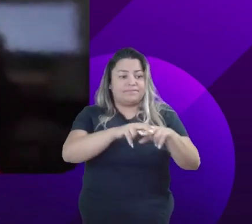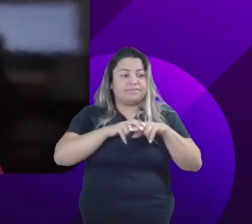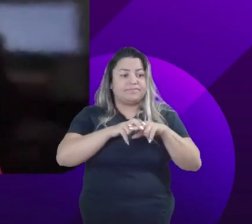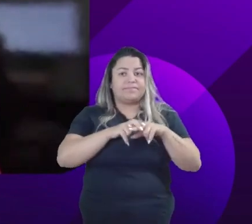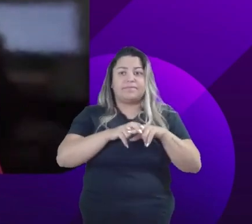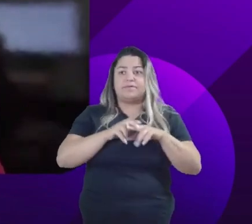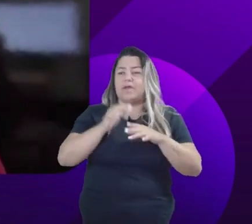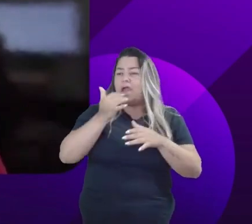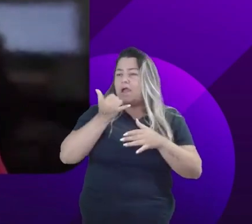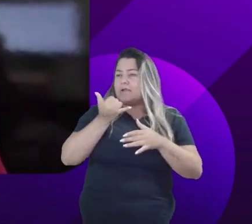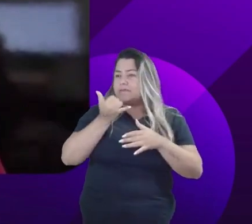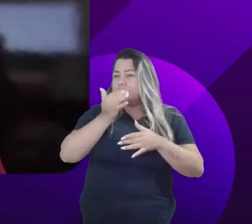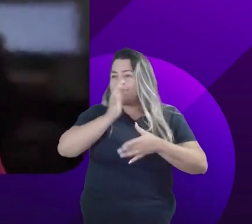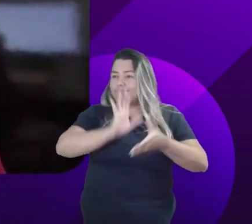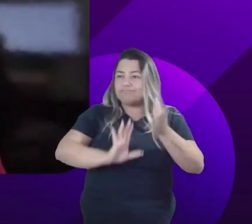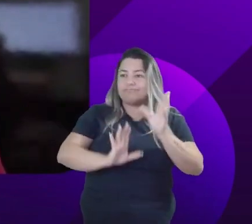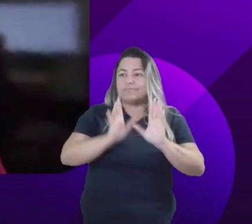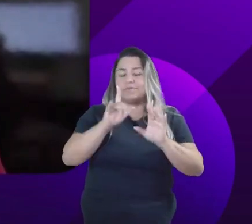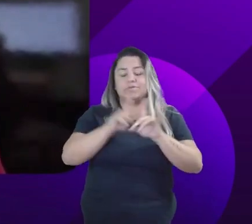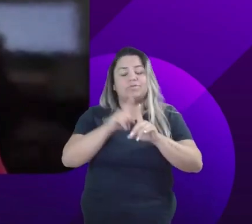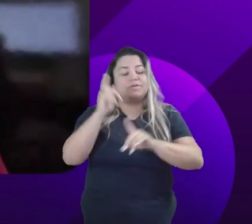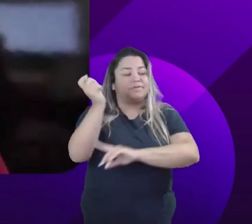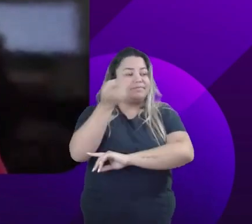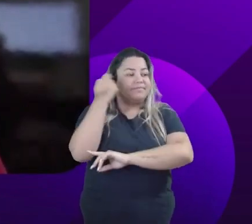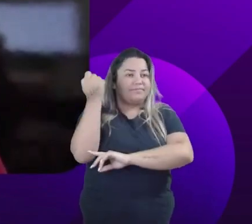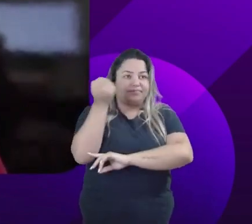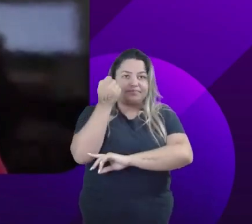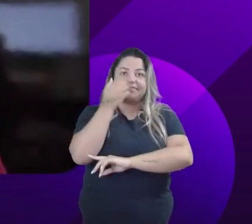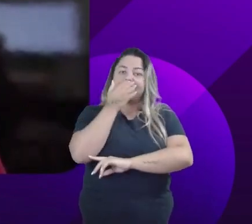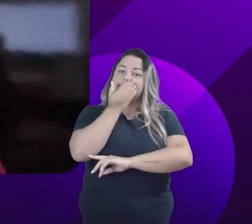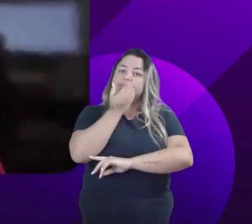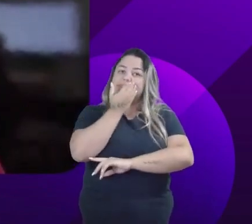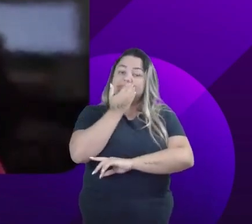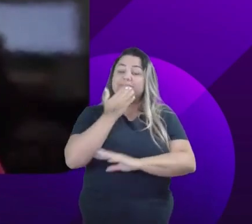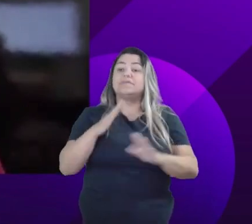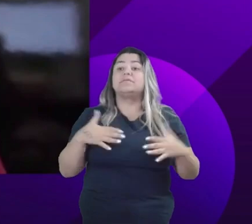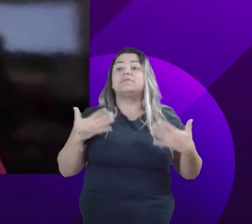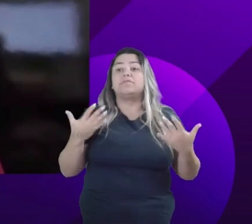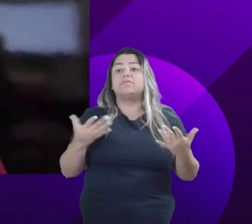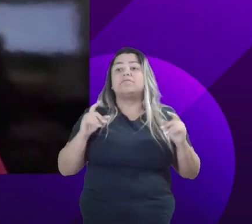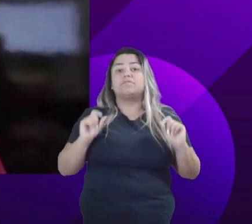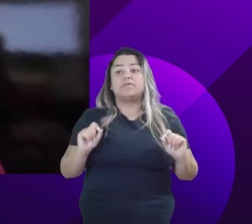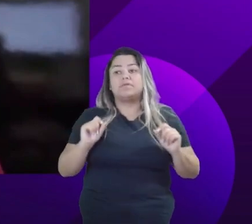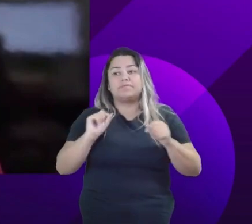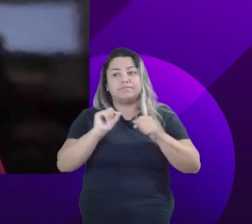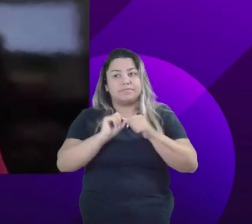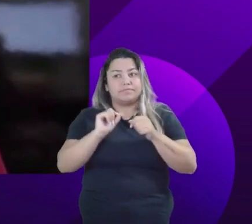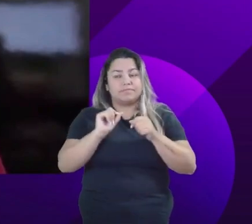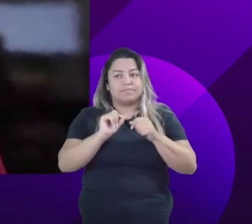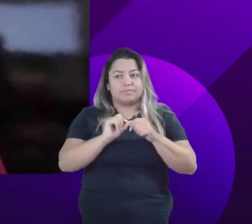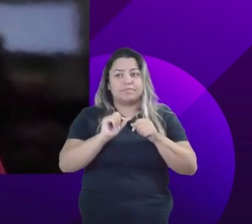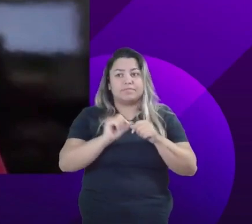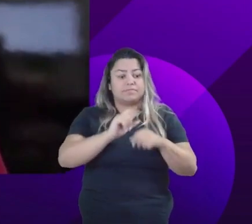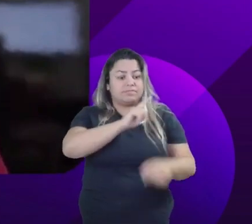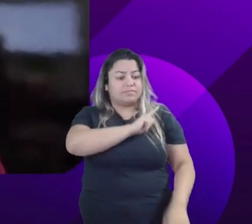pela catástrofe aqui no Rio Grande do Sul. Então, aí o que vai ser feito, né?